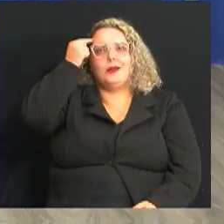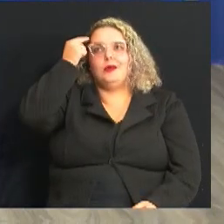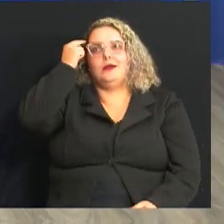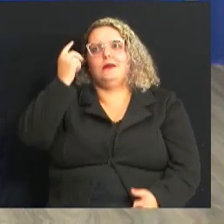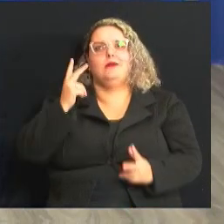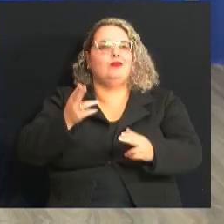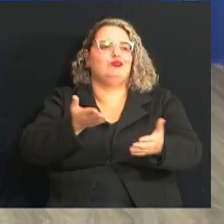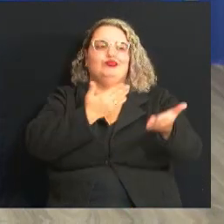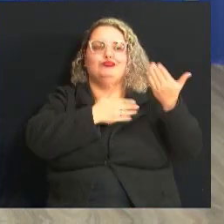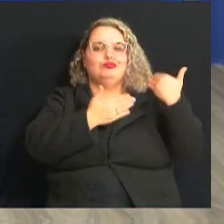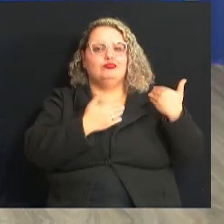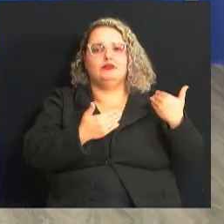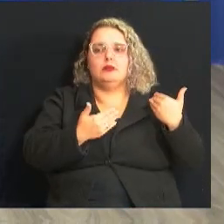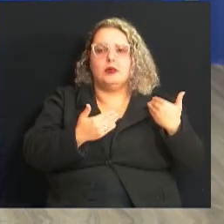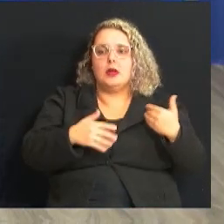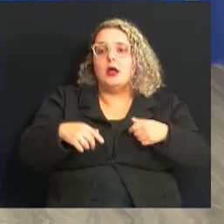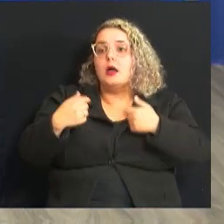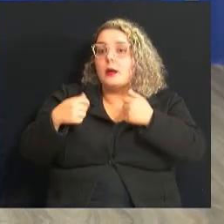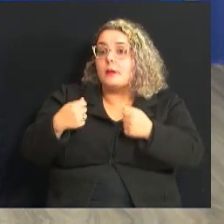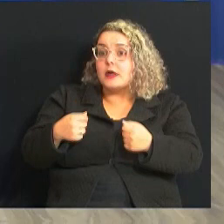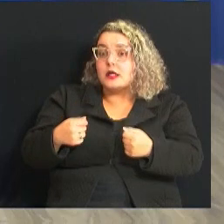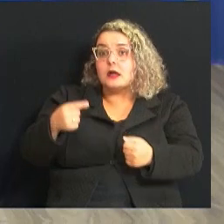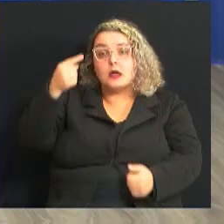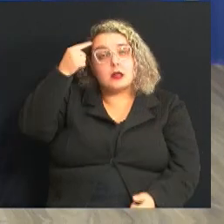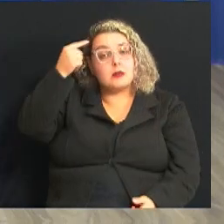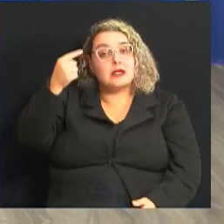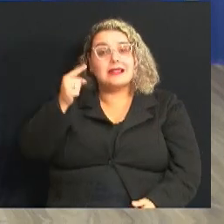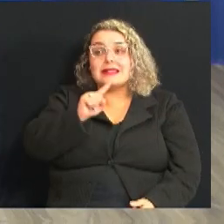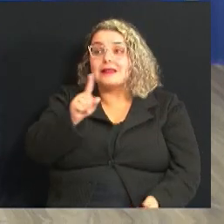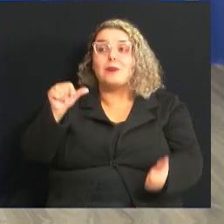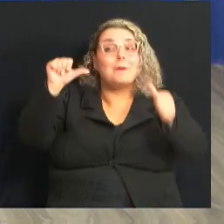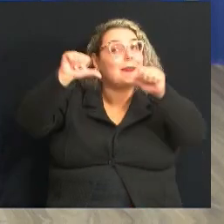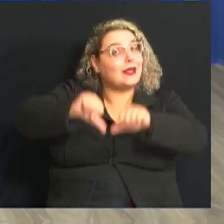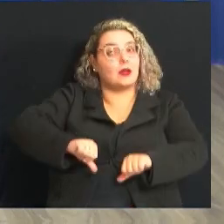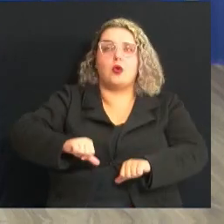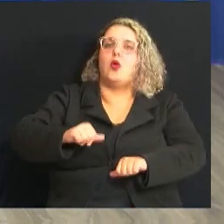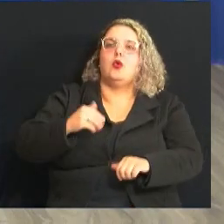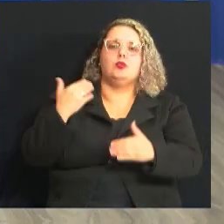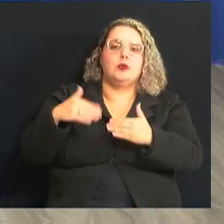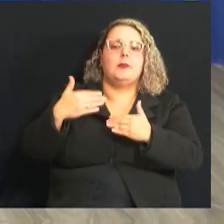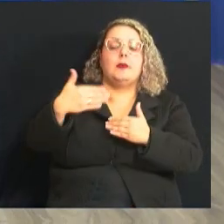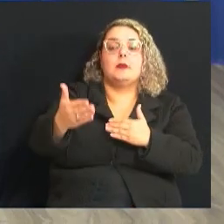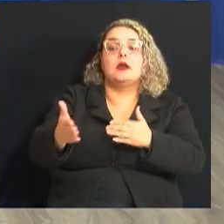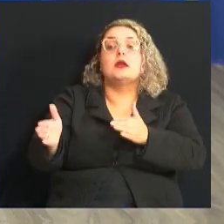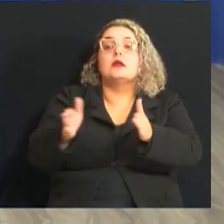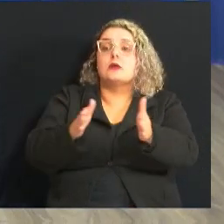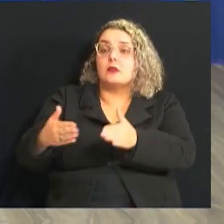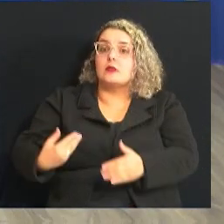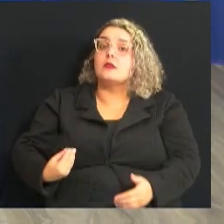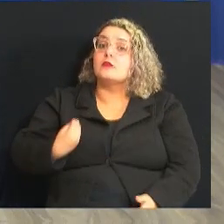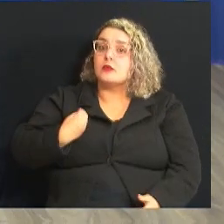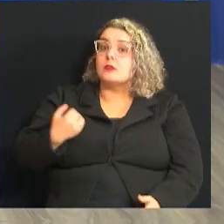em soluções para não piorar a situação. Então, acho que a gente vive um momento muito importante da pesquisa brasileira e